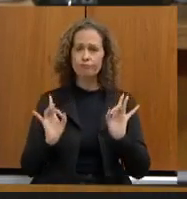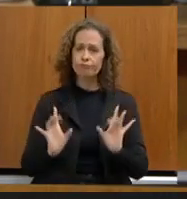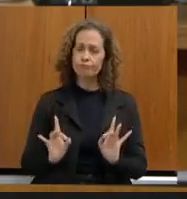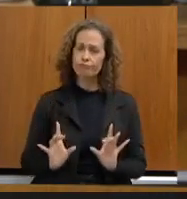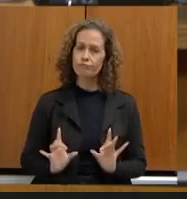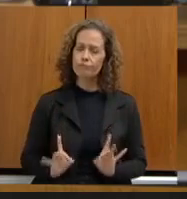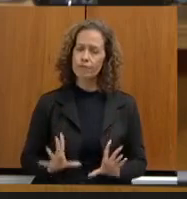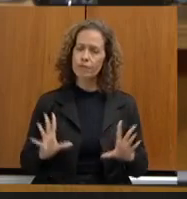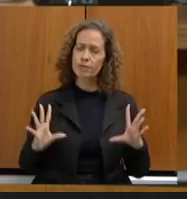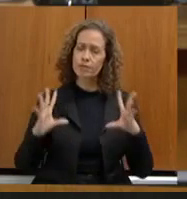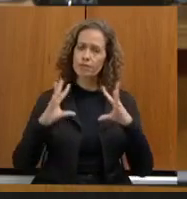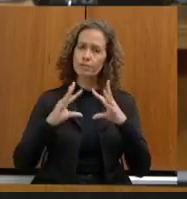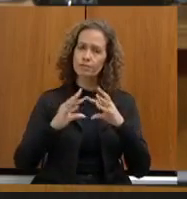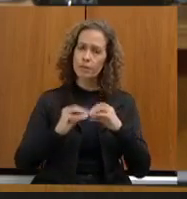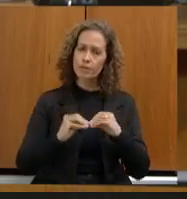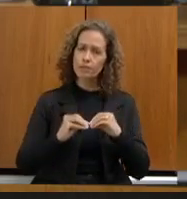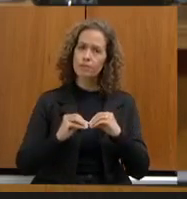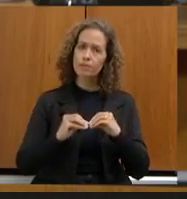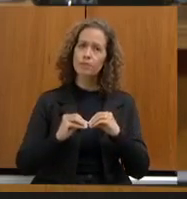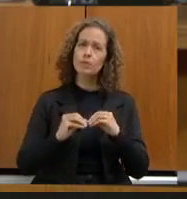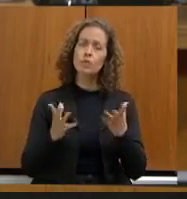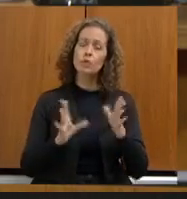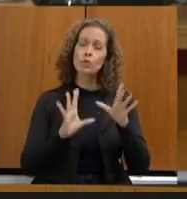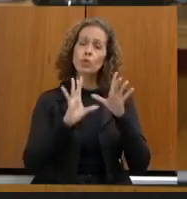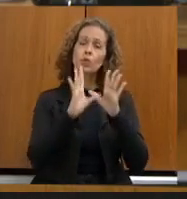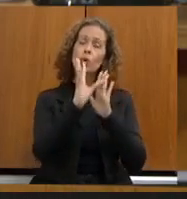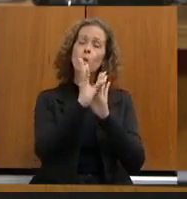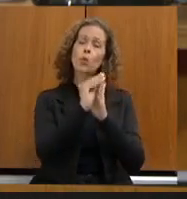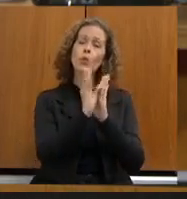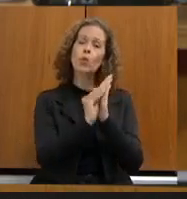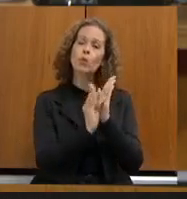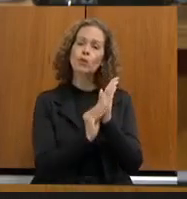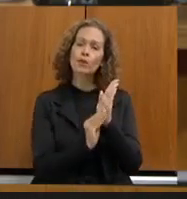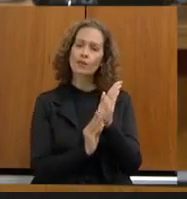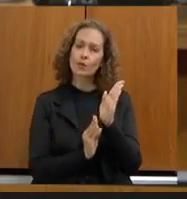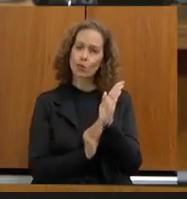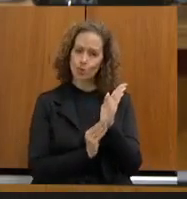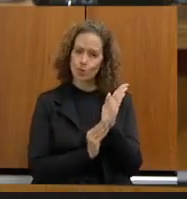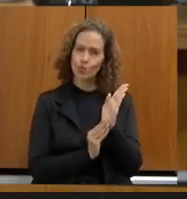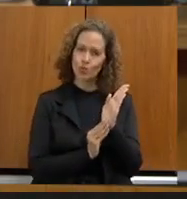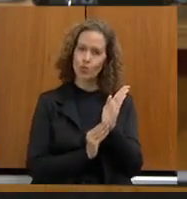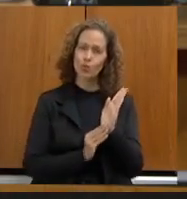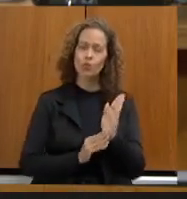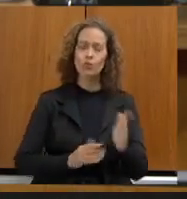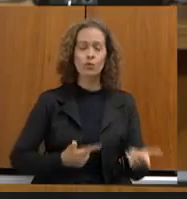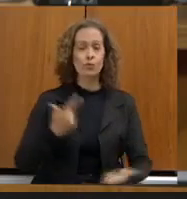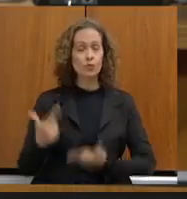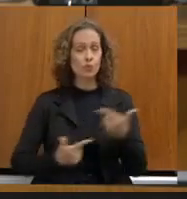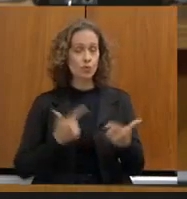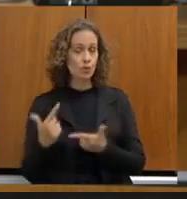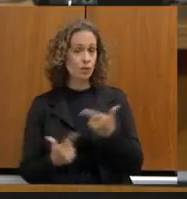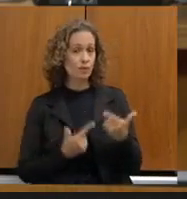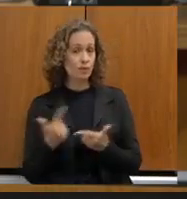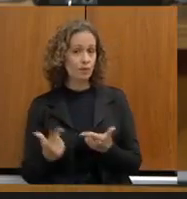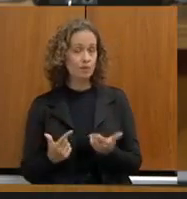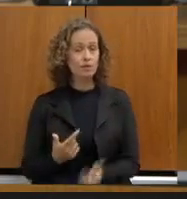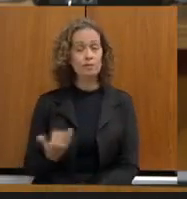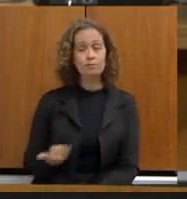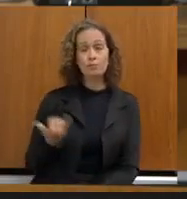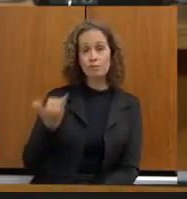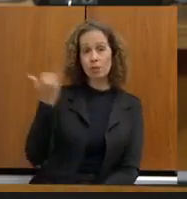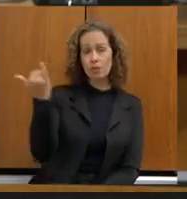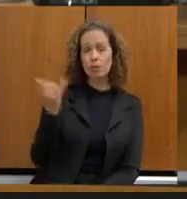sucinta o suficiente conteúdo relativamente a manutenção dos serviços essenciais serão pessoal